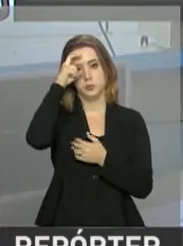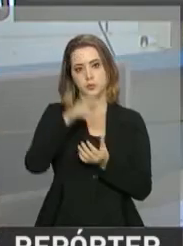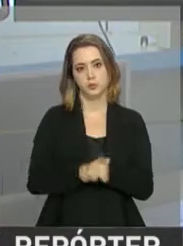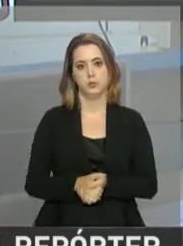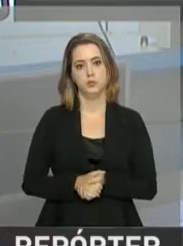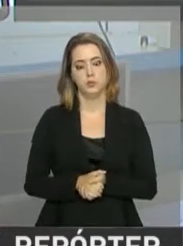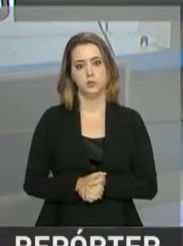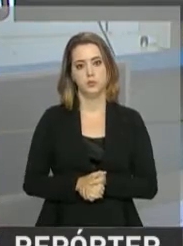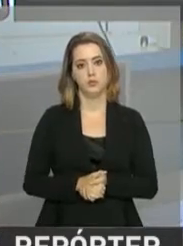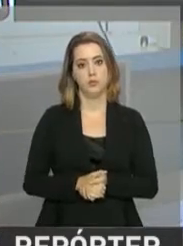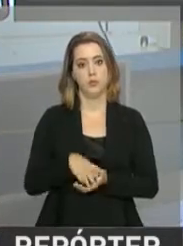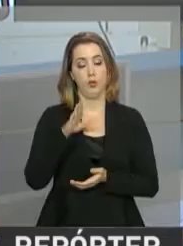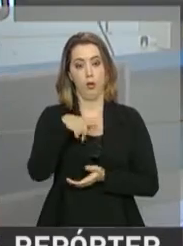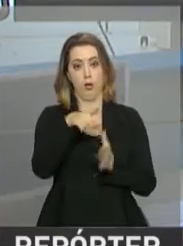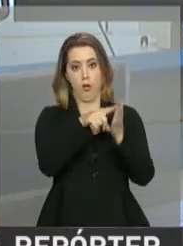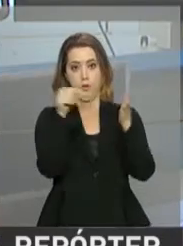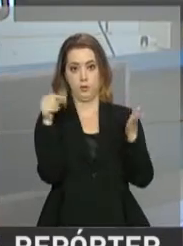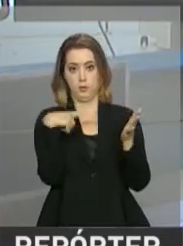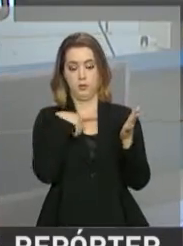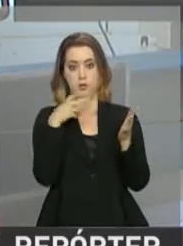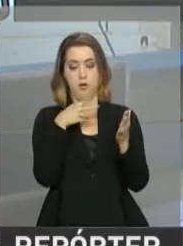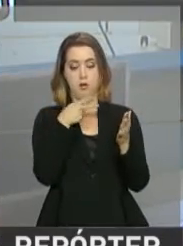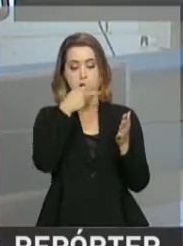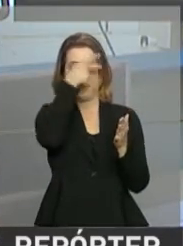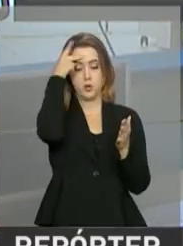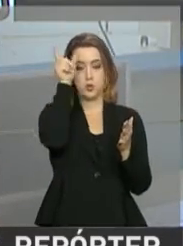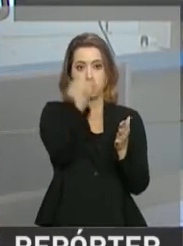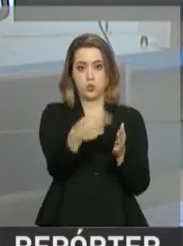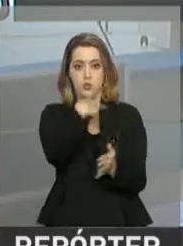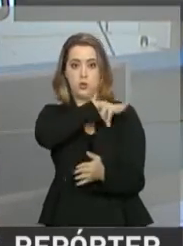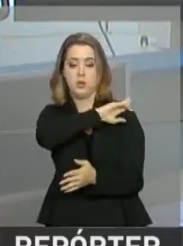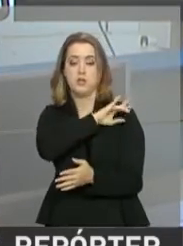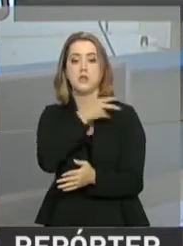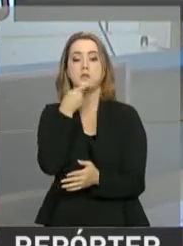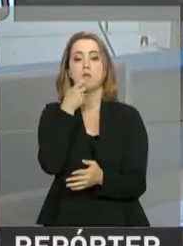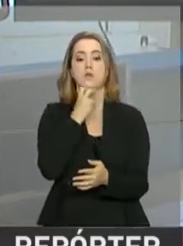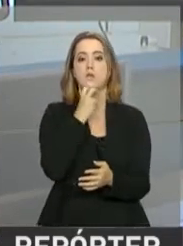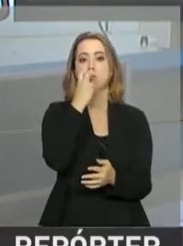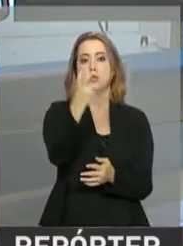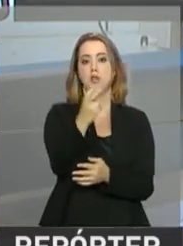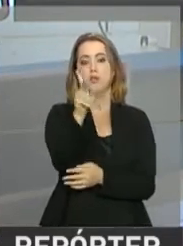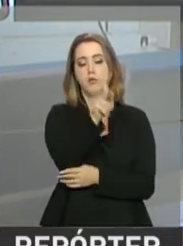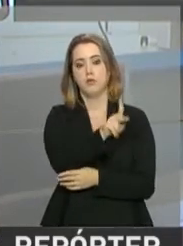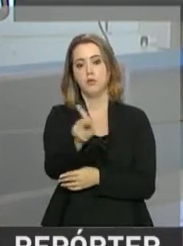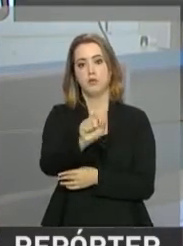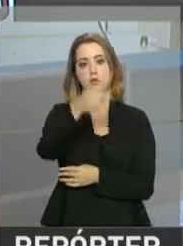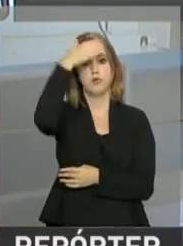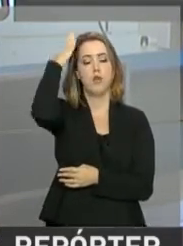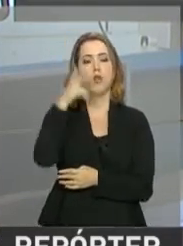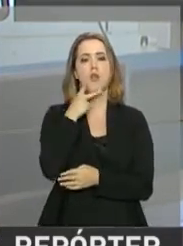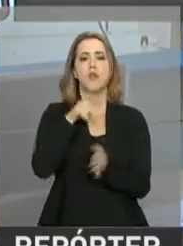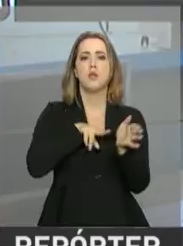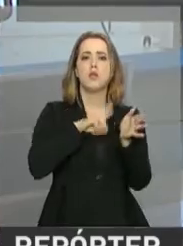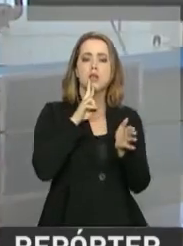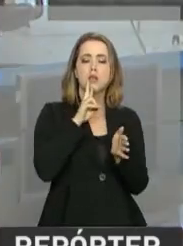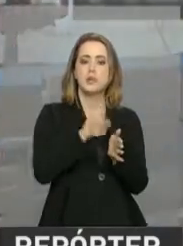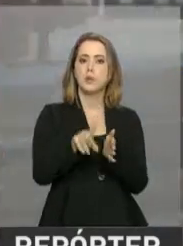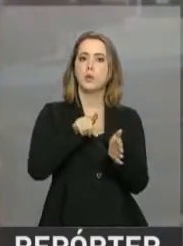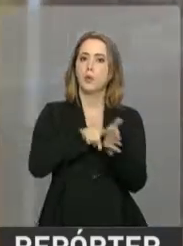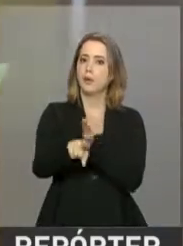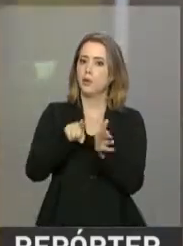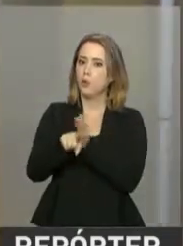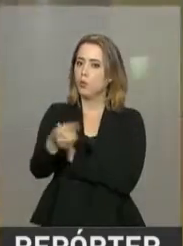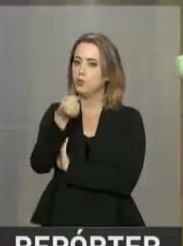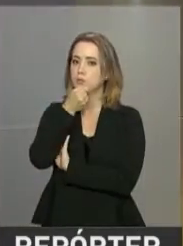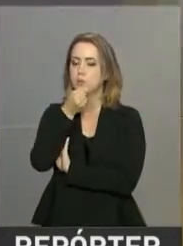agora há pouco no palácio do planalto porta voz da presidência alexandre parole a responder a perguntas dos jornalistas vamos